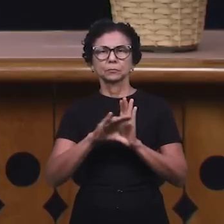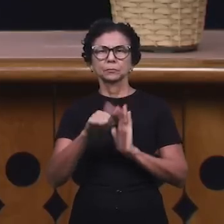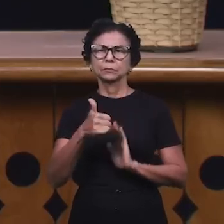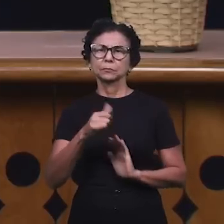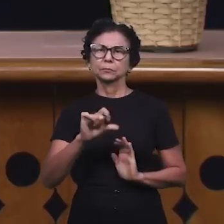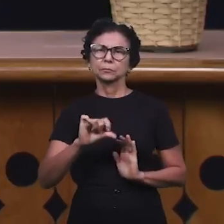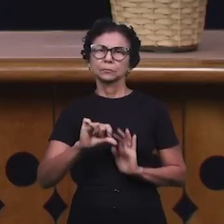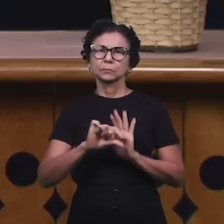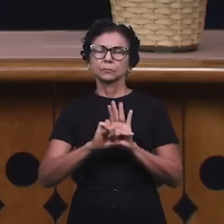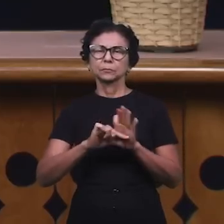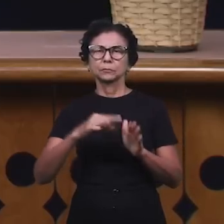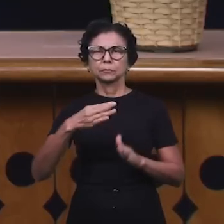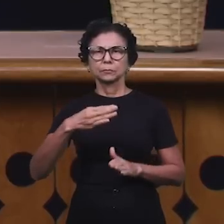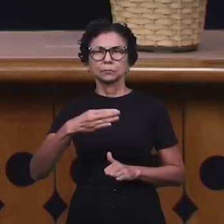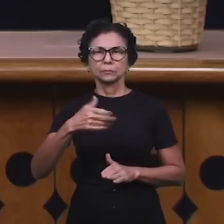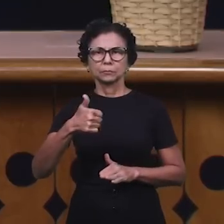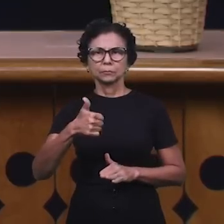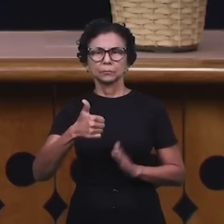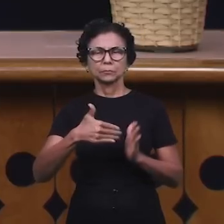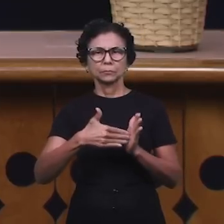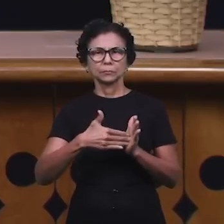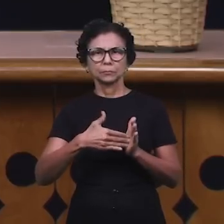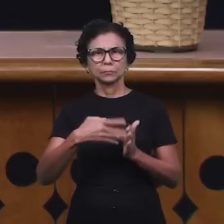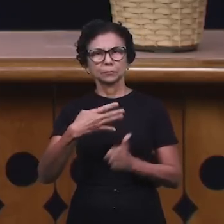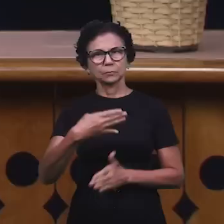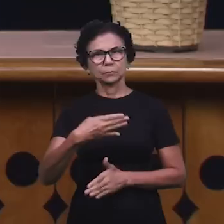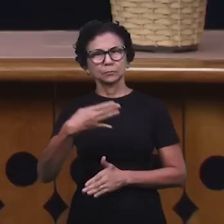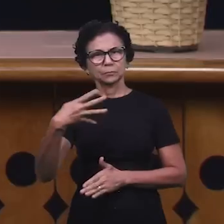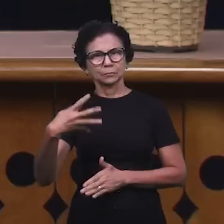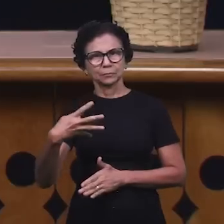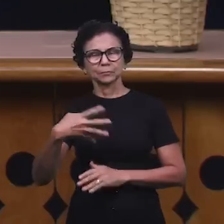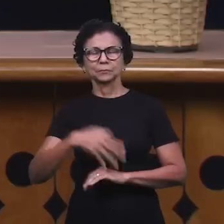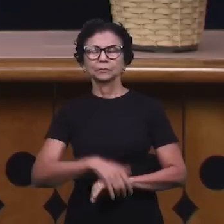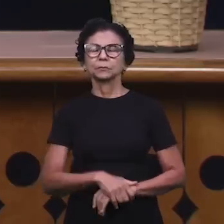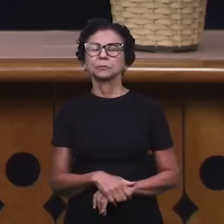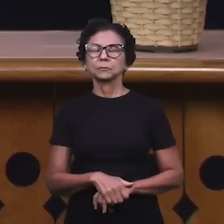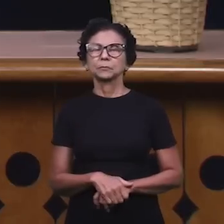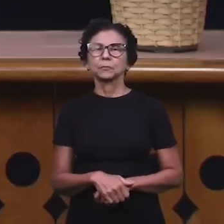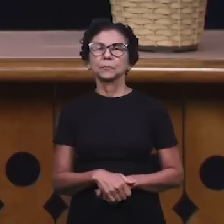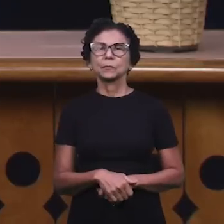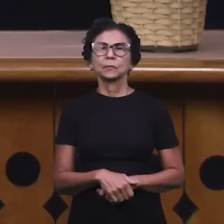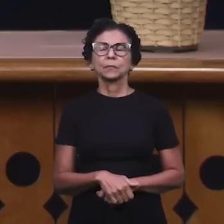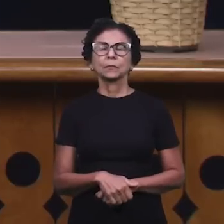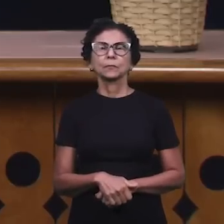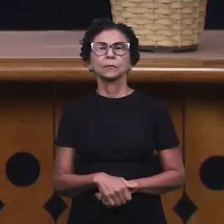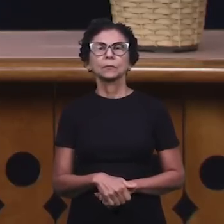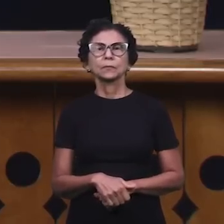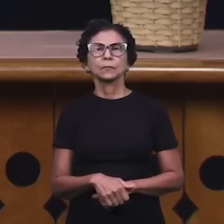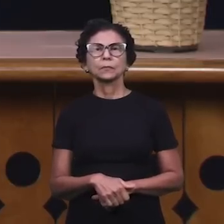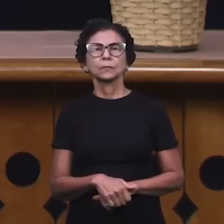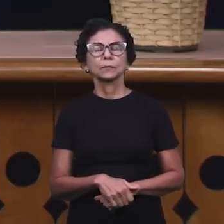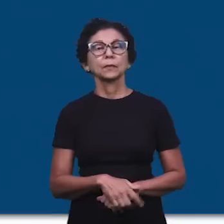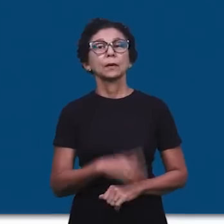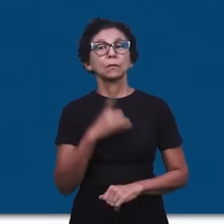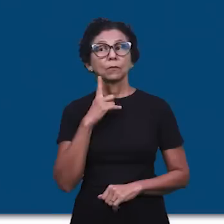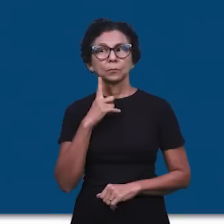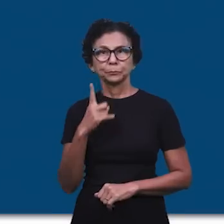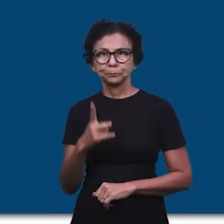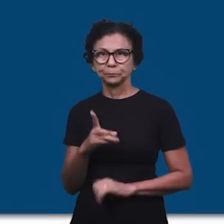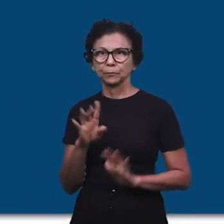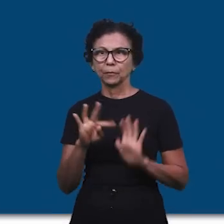19, do verso 41 ao verso 44. A palavra do Senhor diz